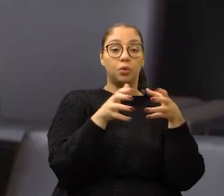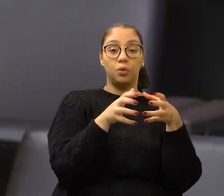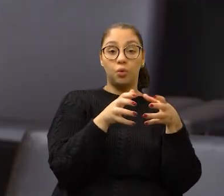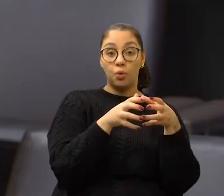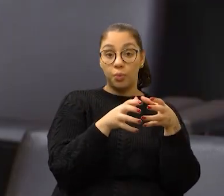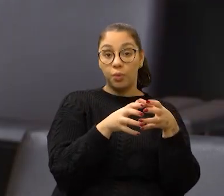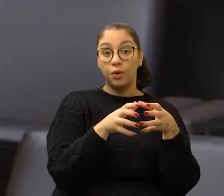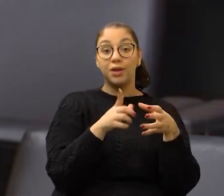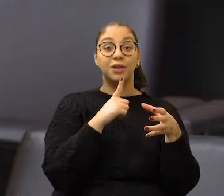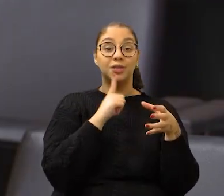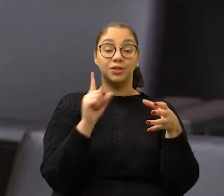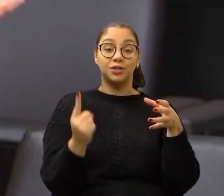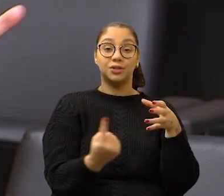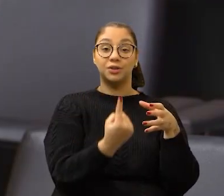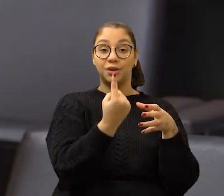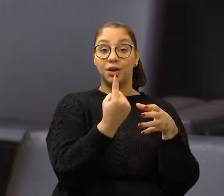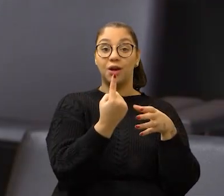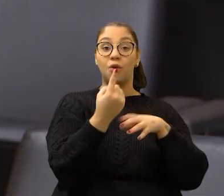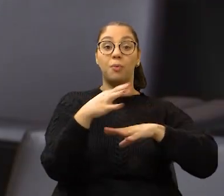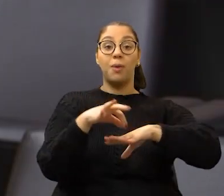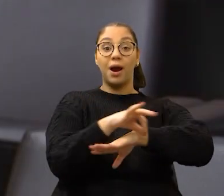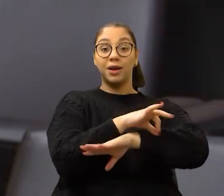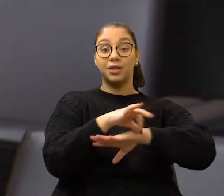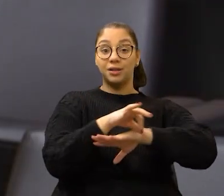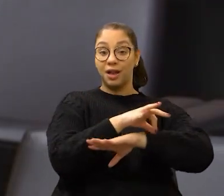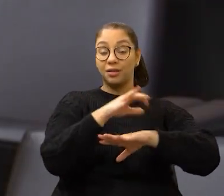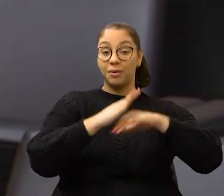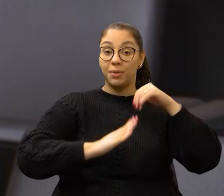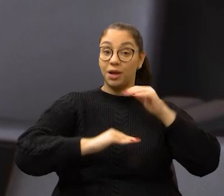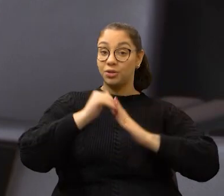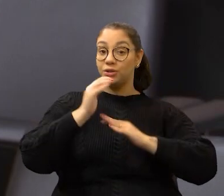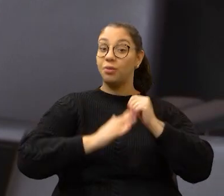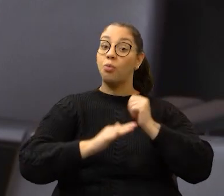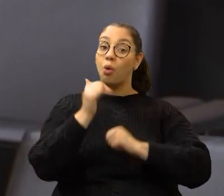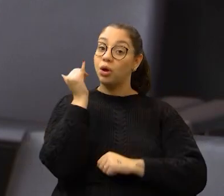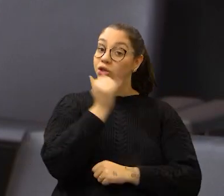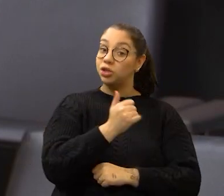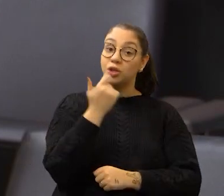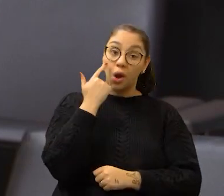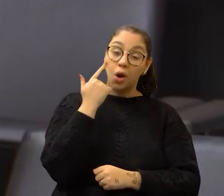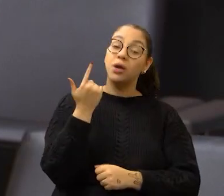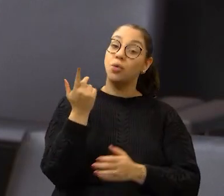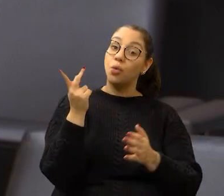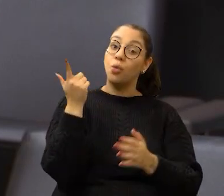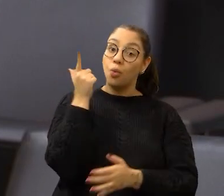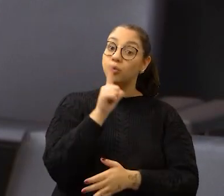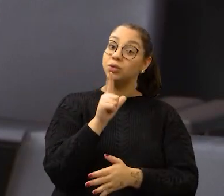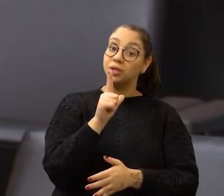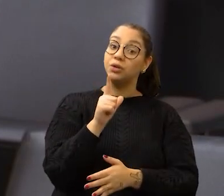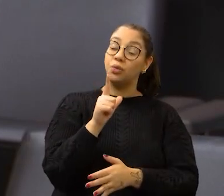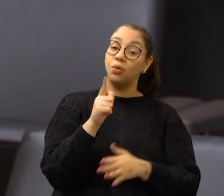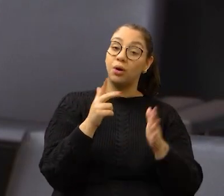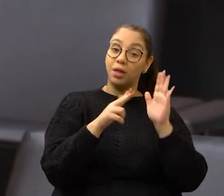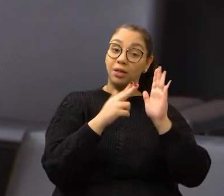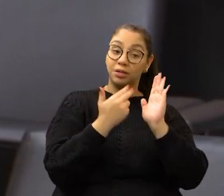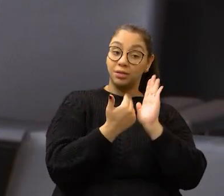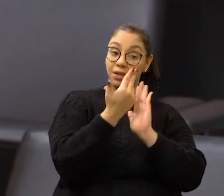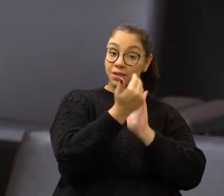com grupos de parkour e no meio deles tinha uma arquiteta praticante que disse, olha, eu consigo